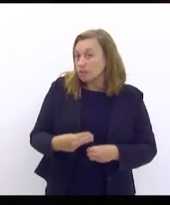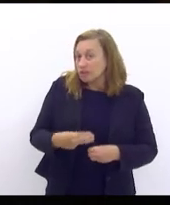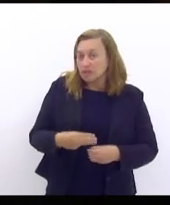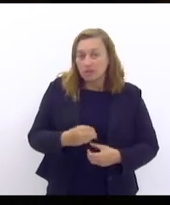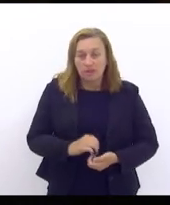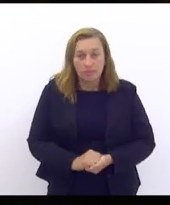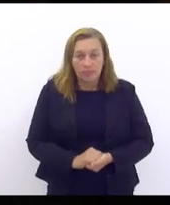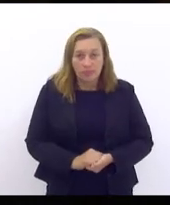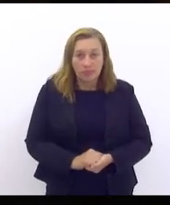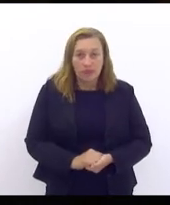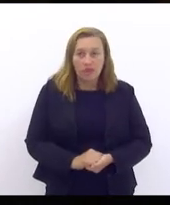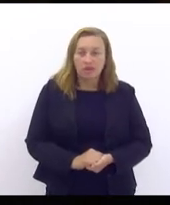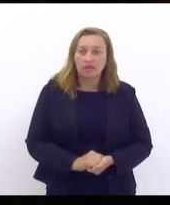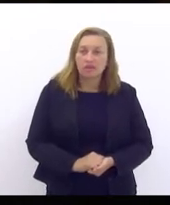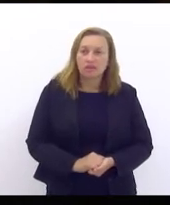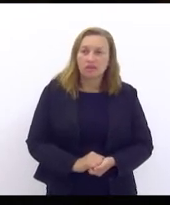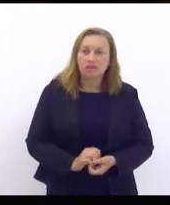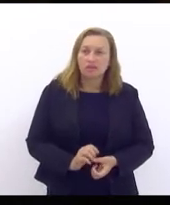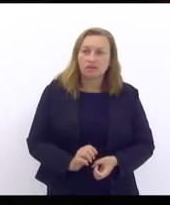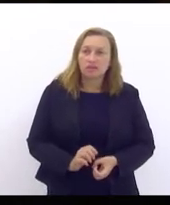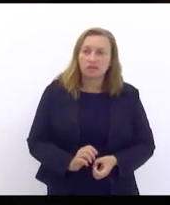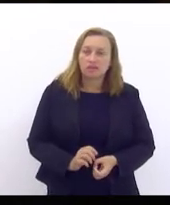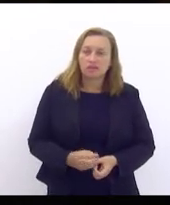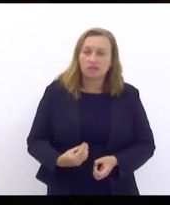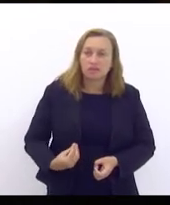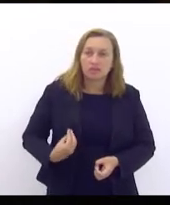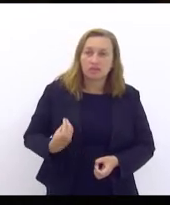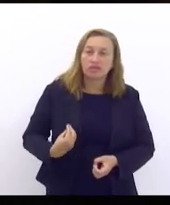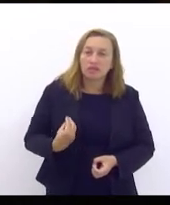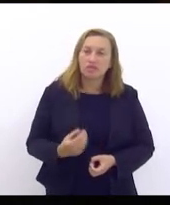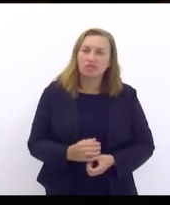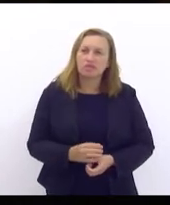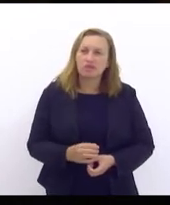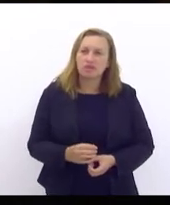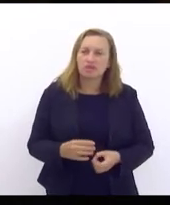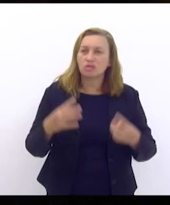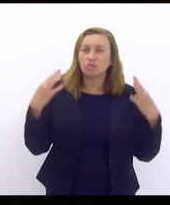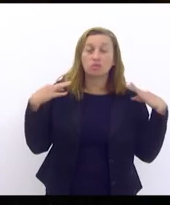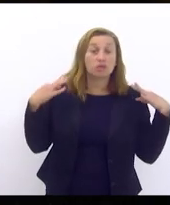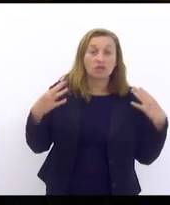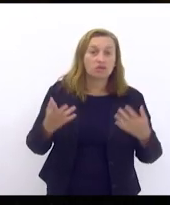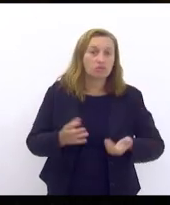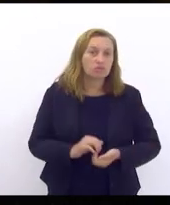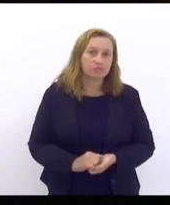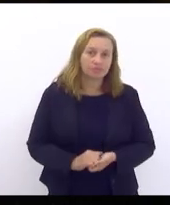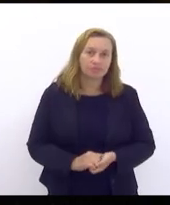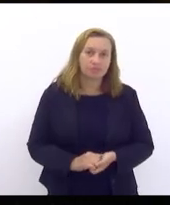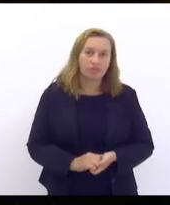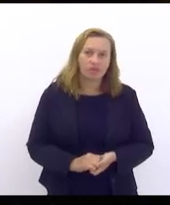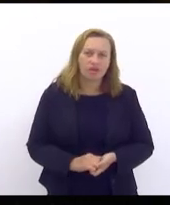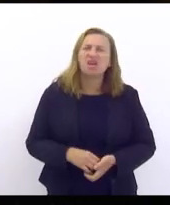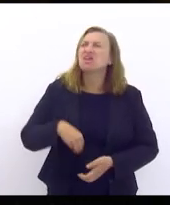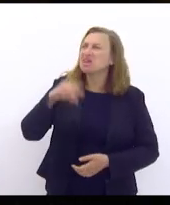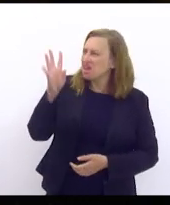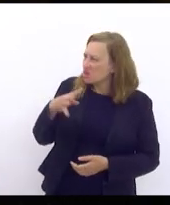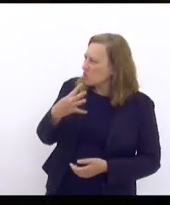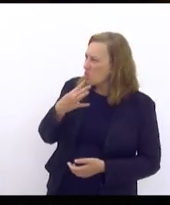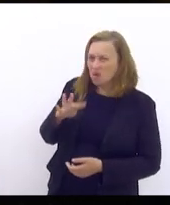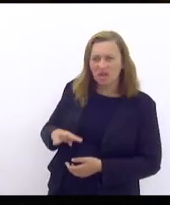que vive na sua totalidade do turismo. Quem não conhece